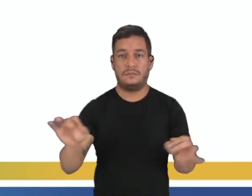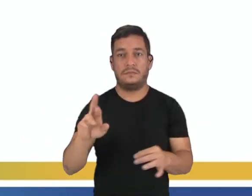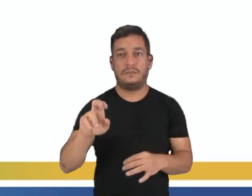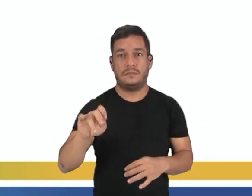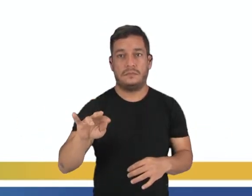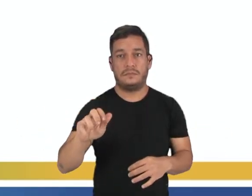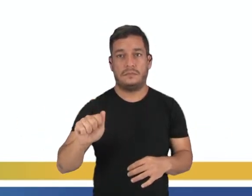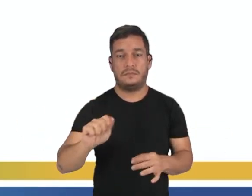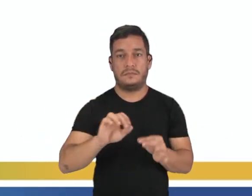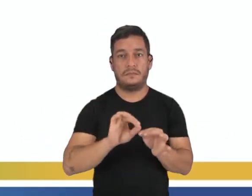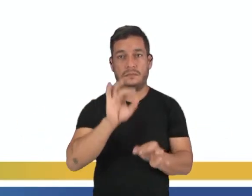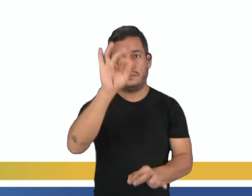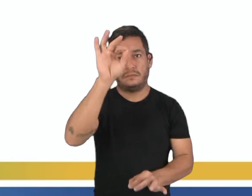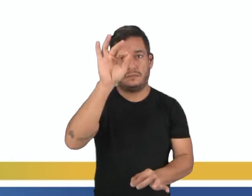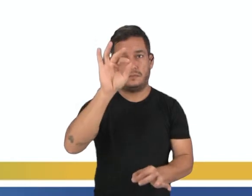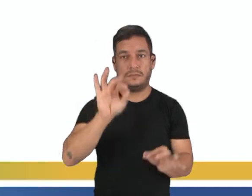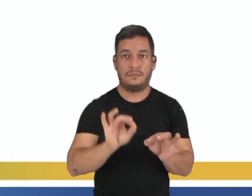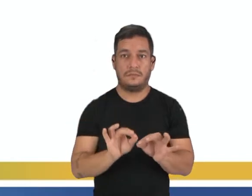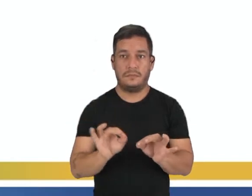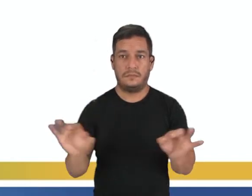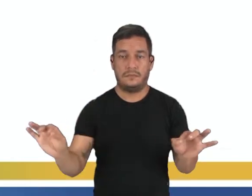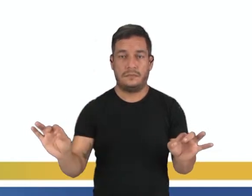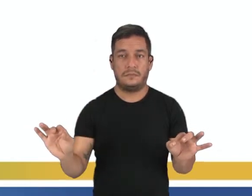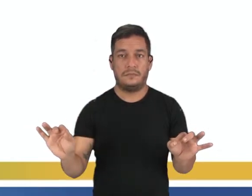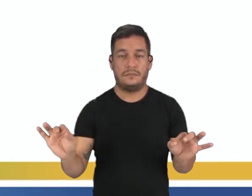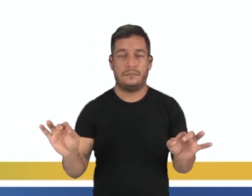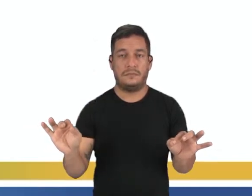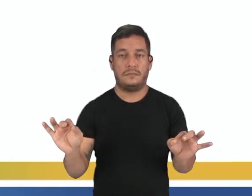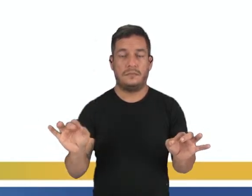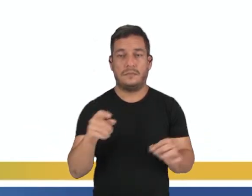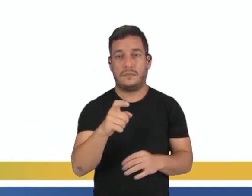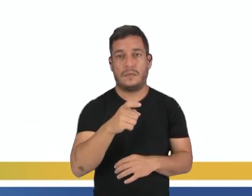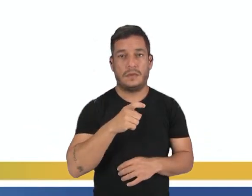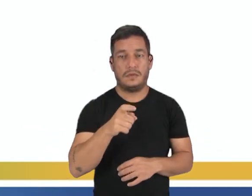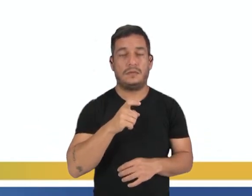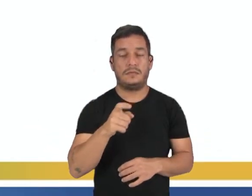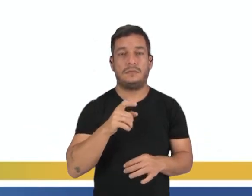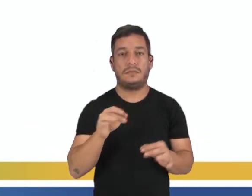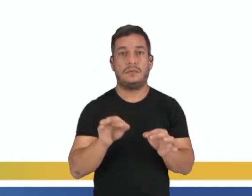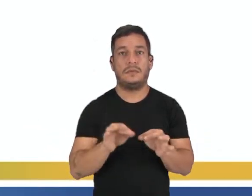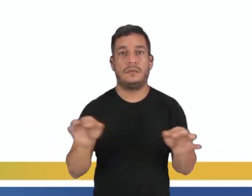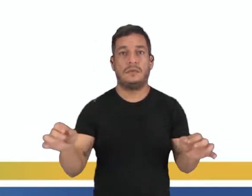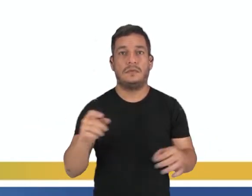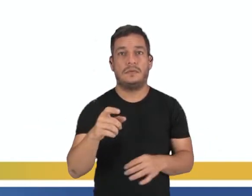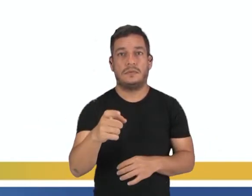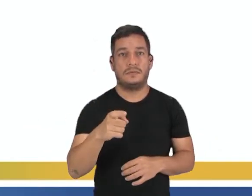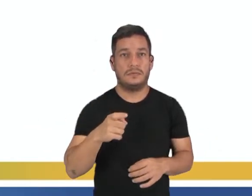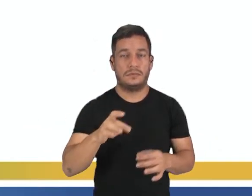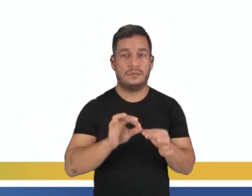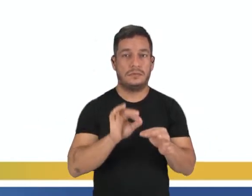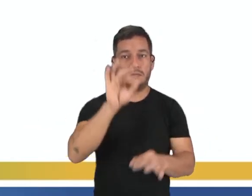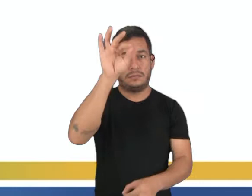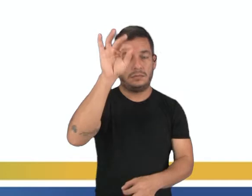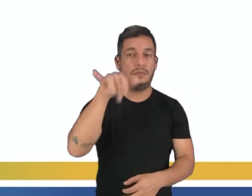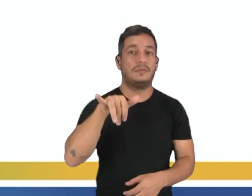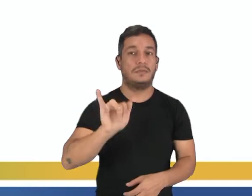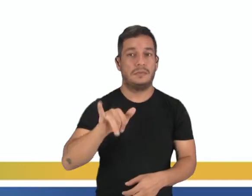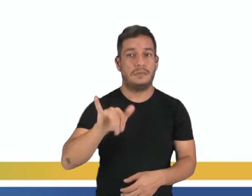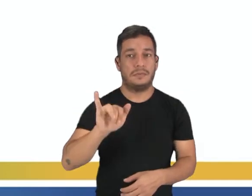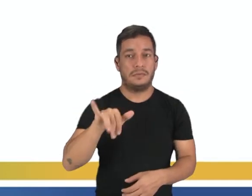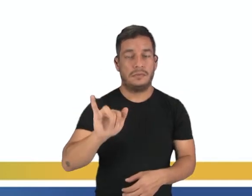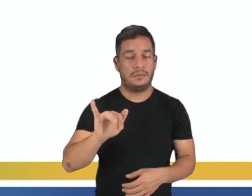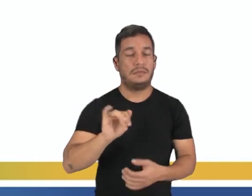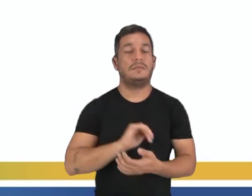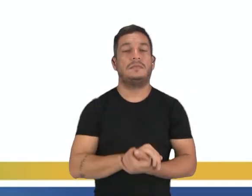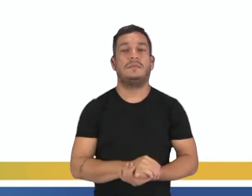na horizontal, né? A gente chamou aí de eixo X, reta na horizontal, e a reta na vertical nós